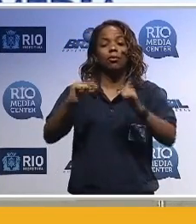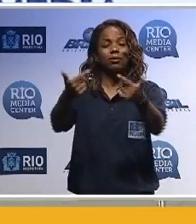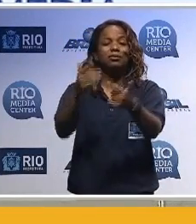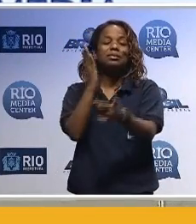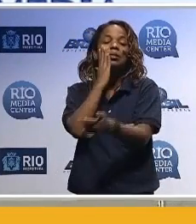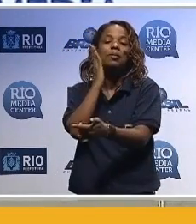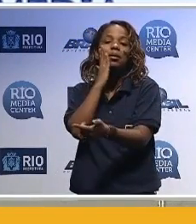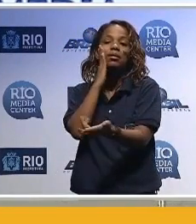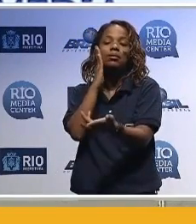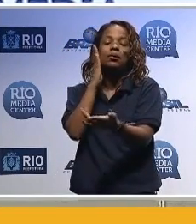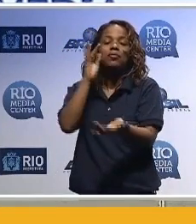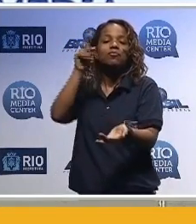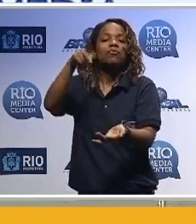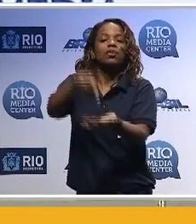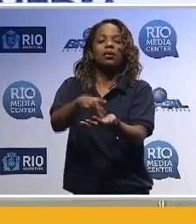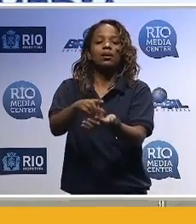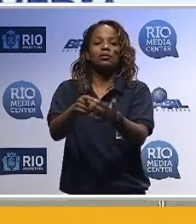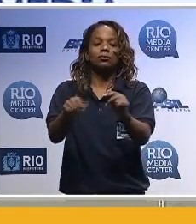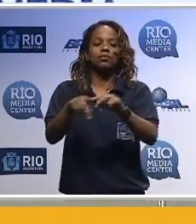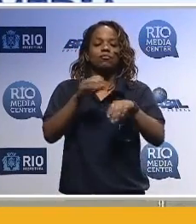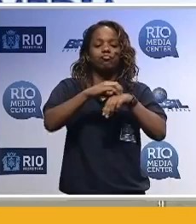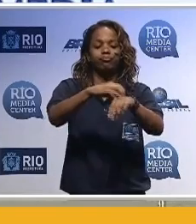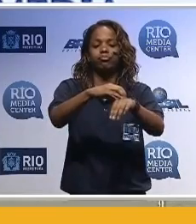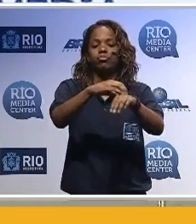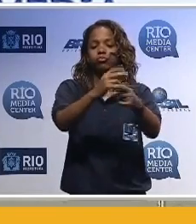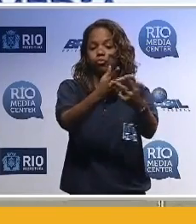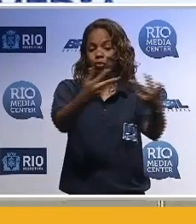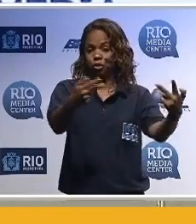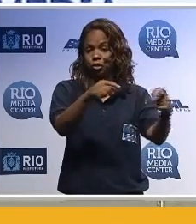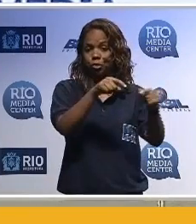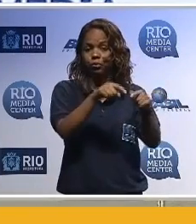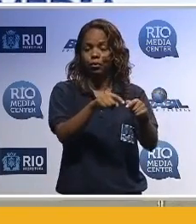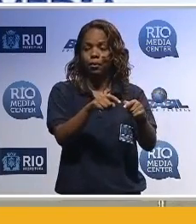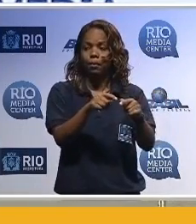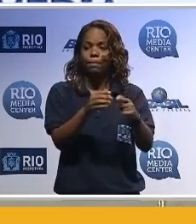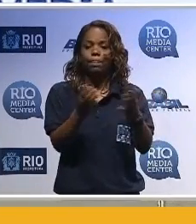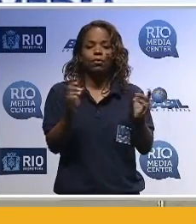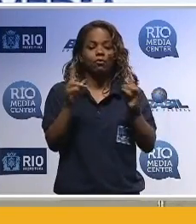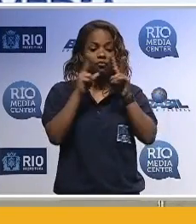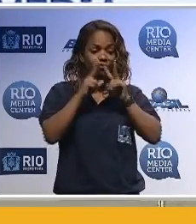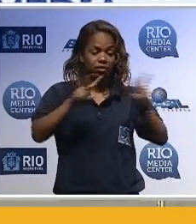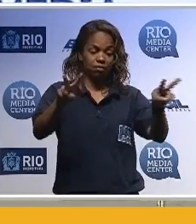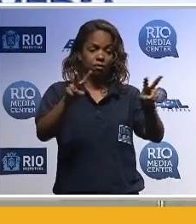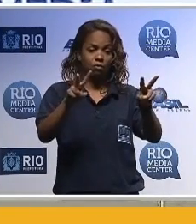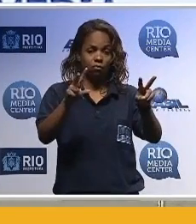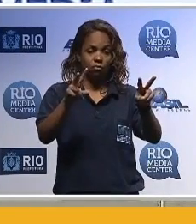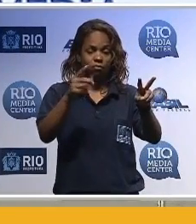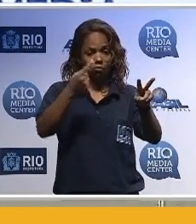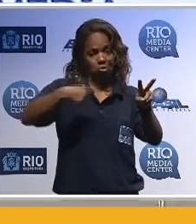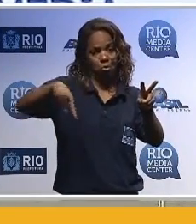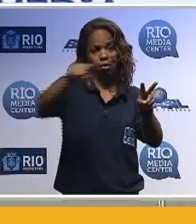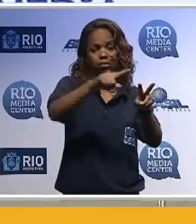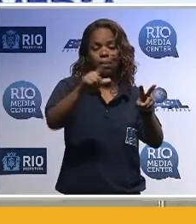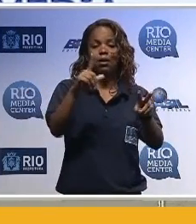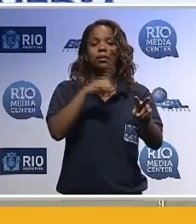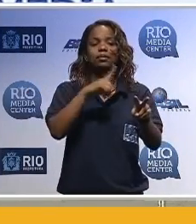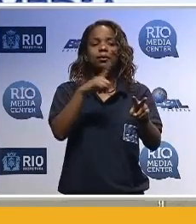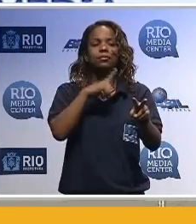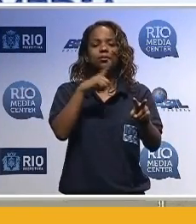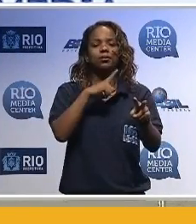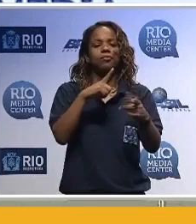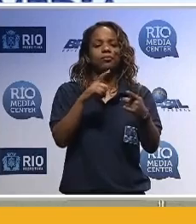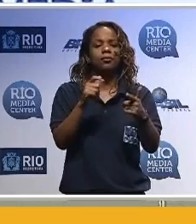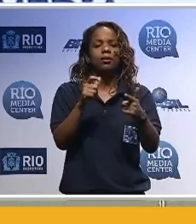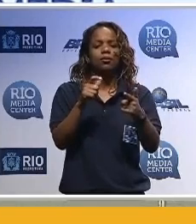fundo, hoje o turismo, pelo menos na nossa visão, teve uma ascensão muito